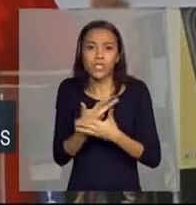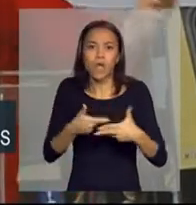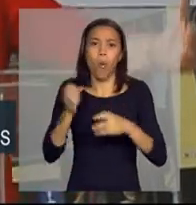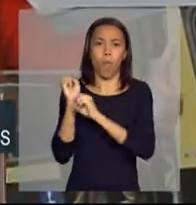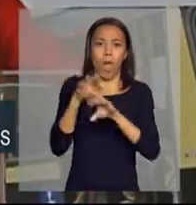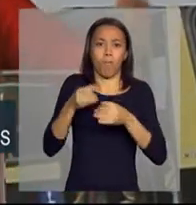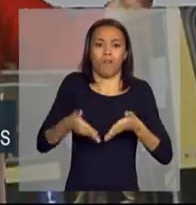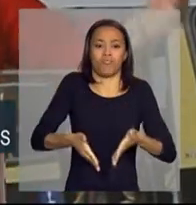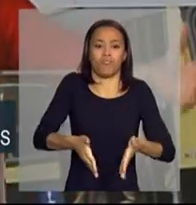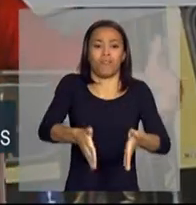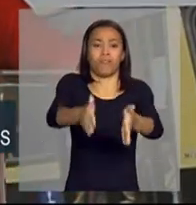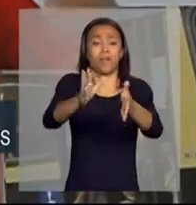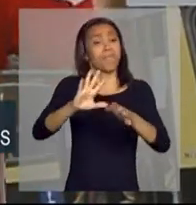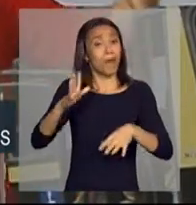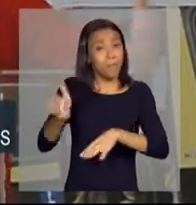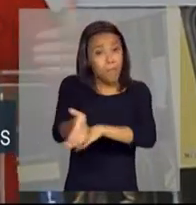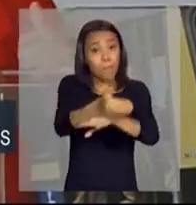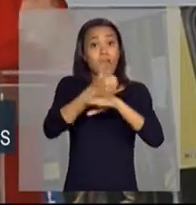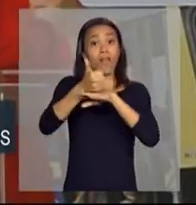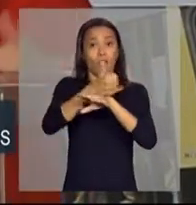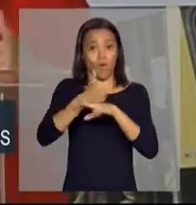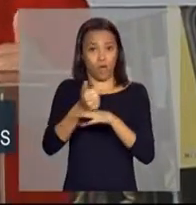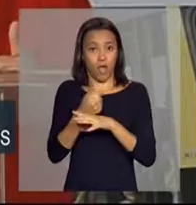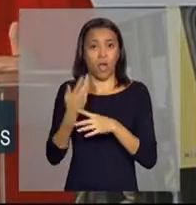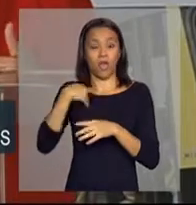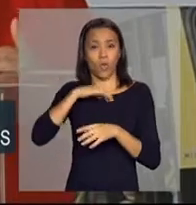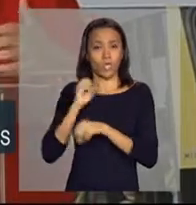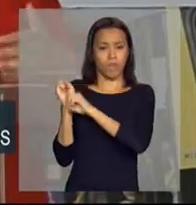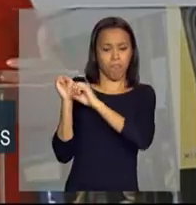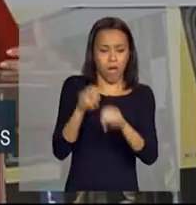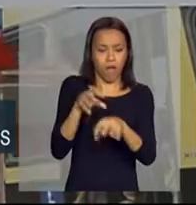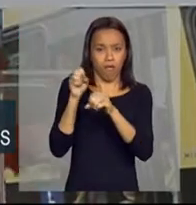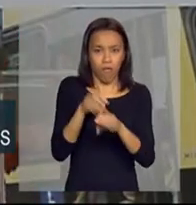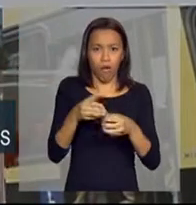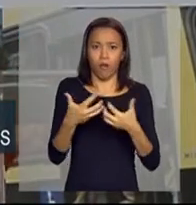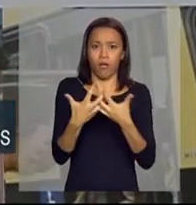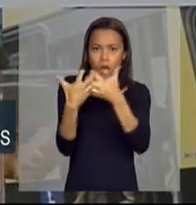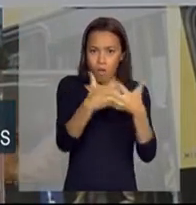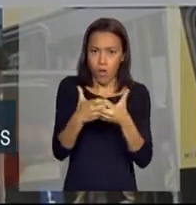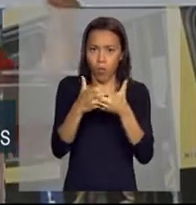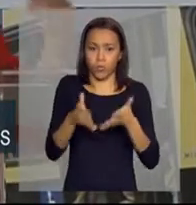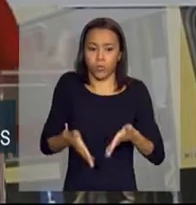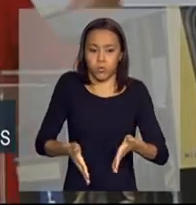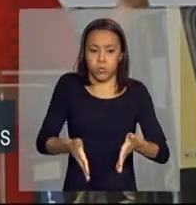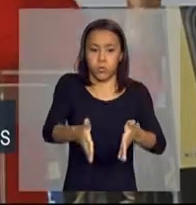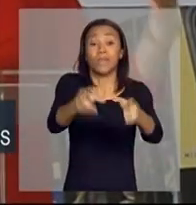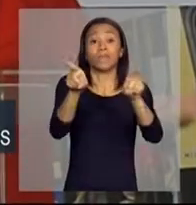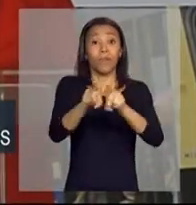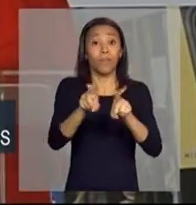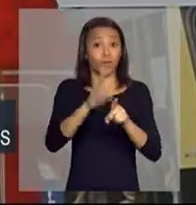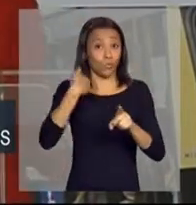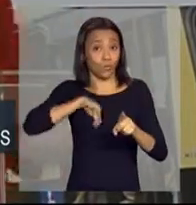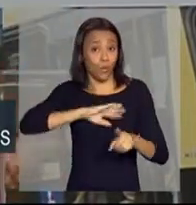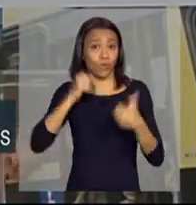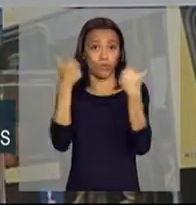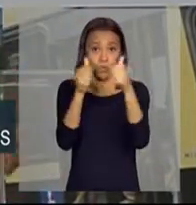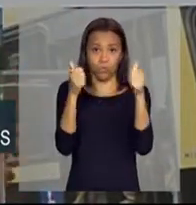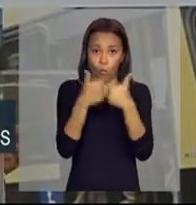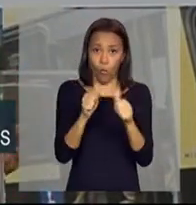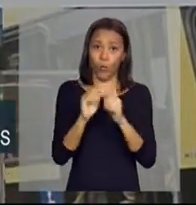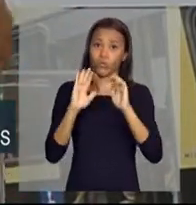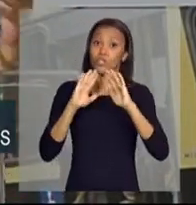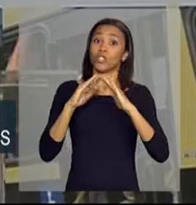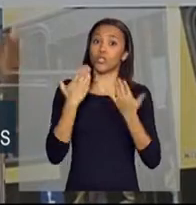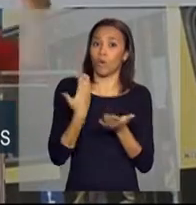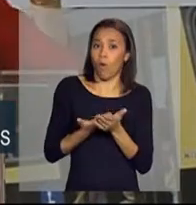gente melhorar a condução e o escoamento da nossa safra, dos nossos ônibus escolares,